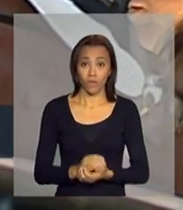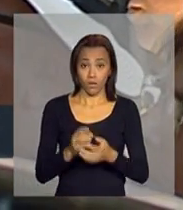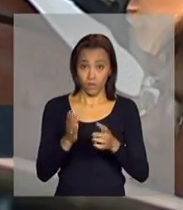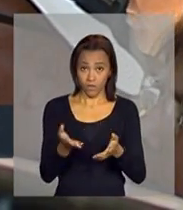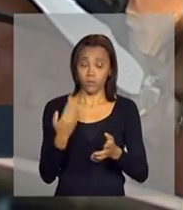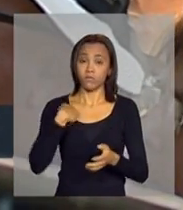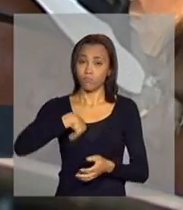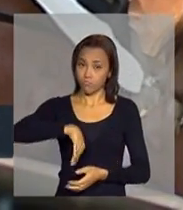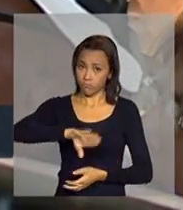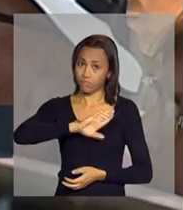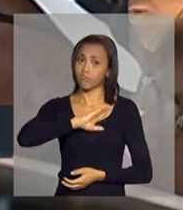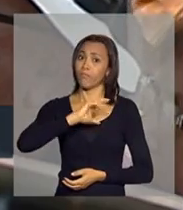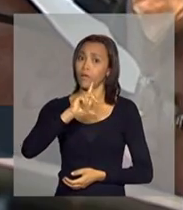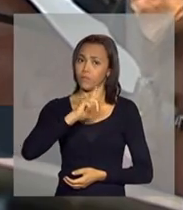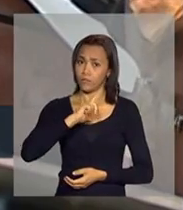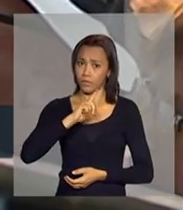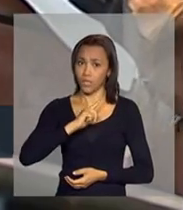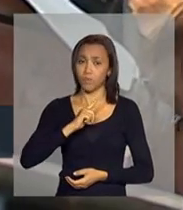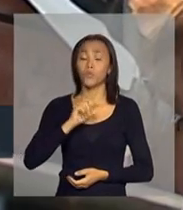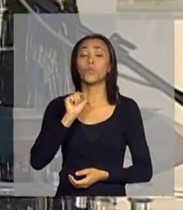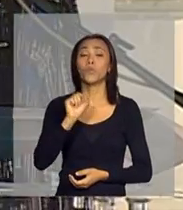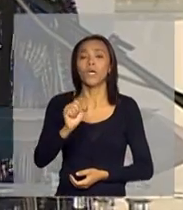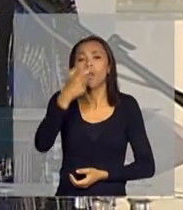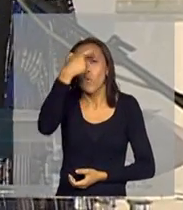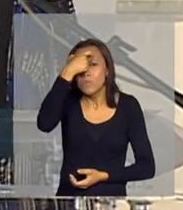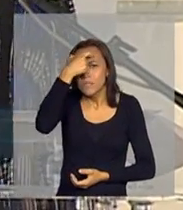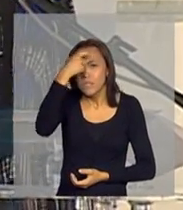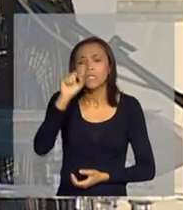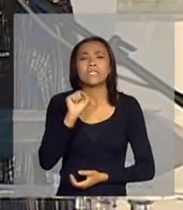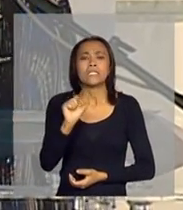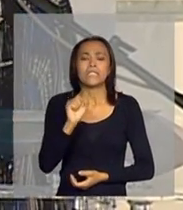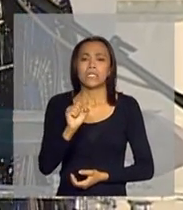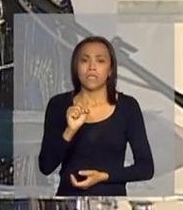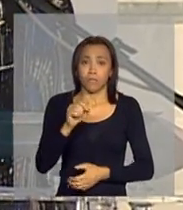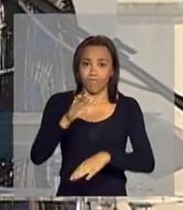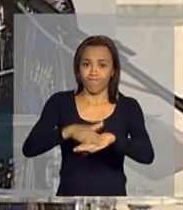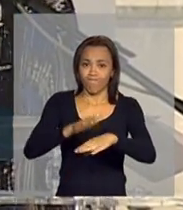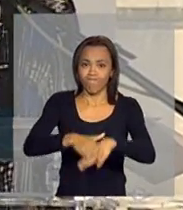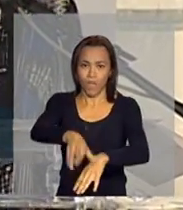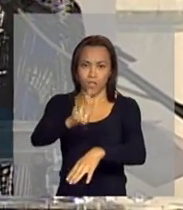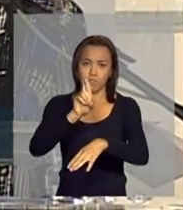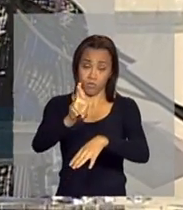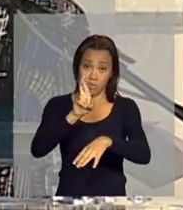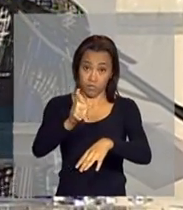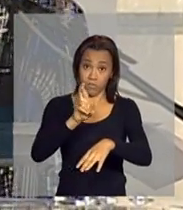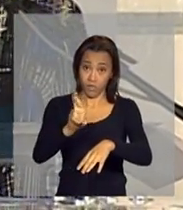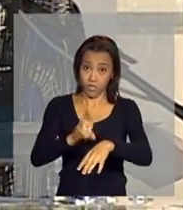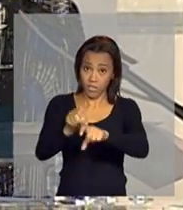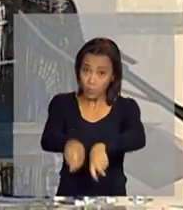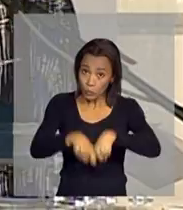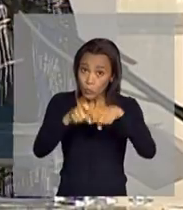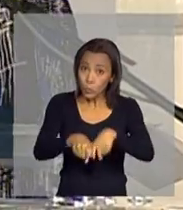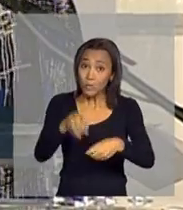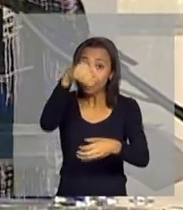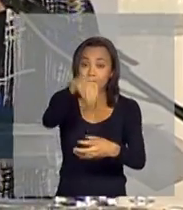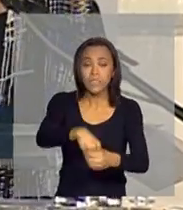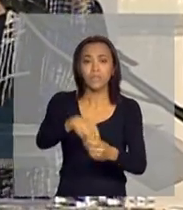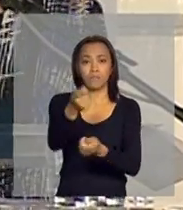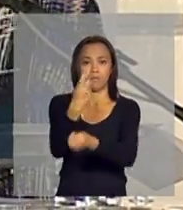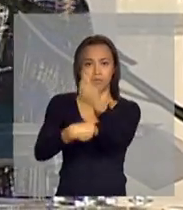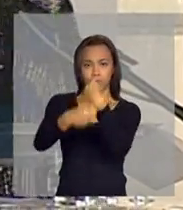nós temos imensa consciência do papel que a agricultura tem na economia brasileira. Não